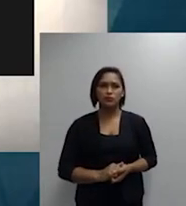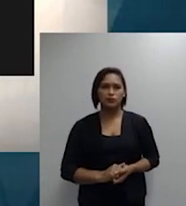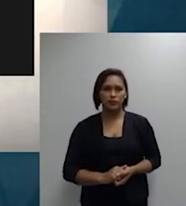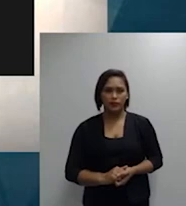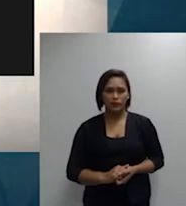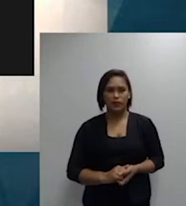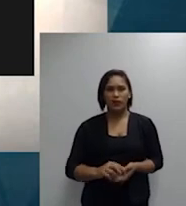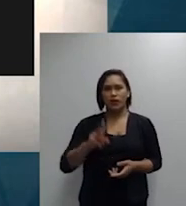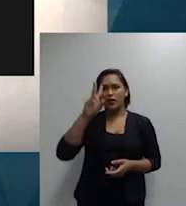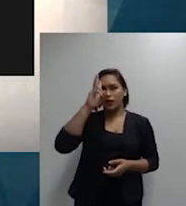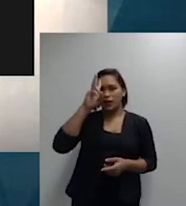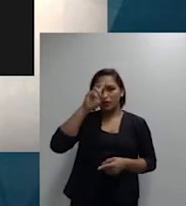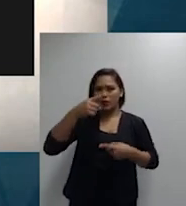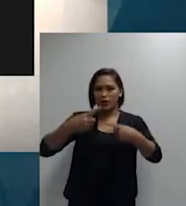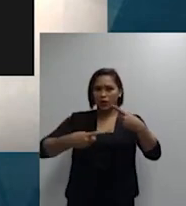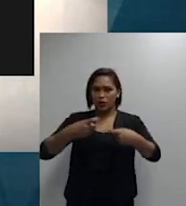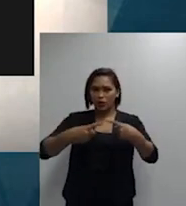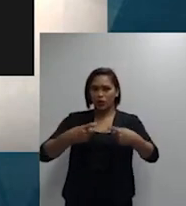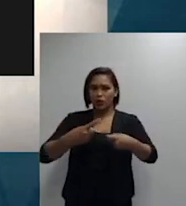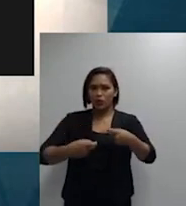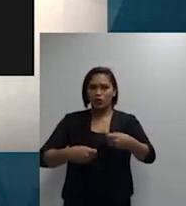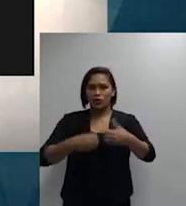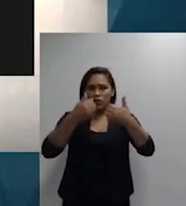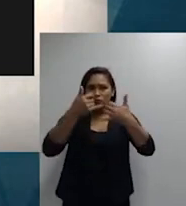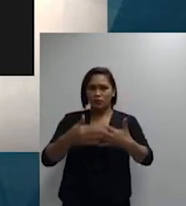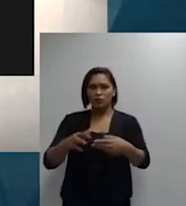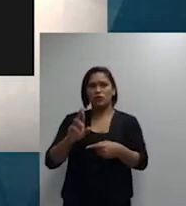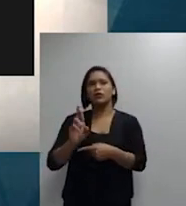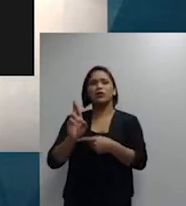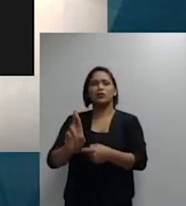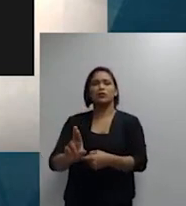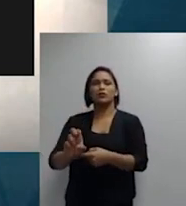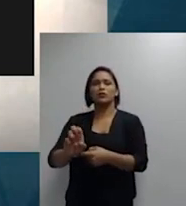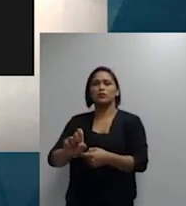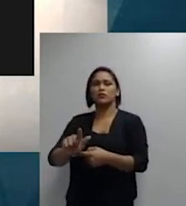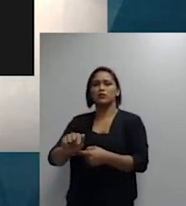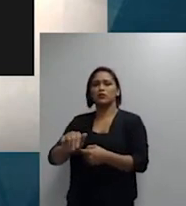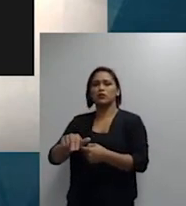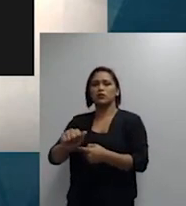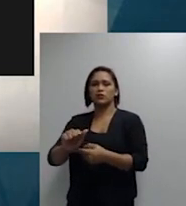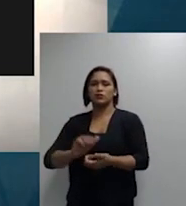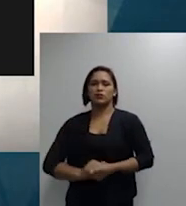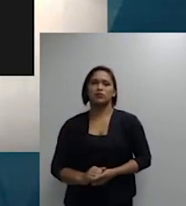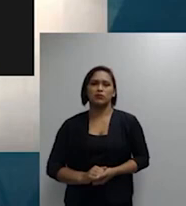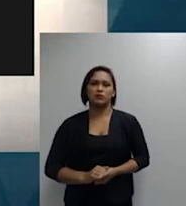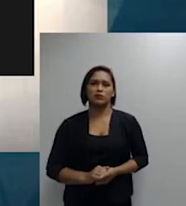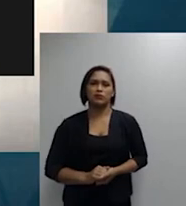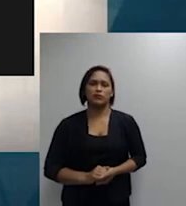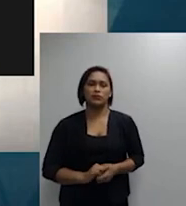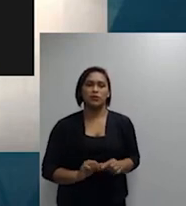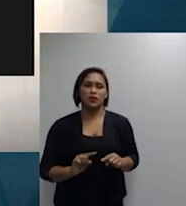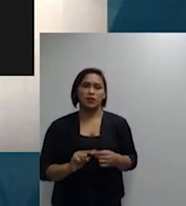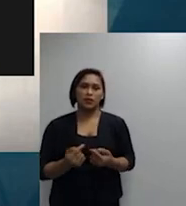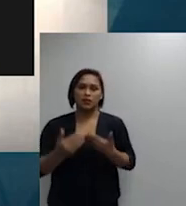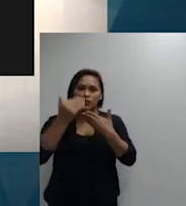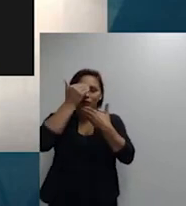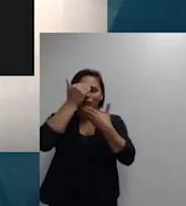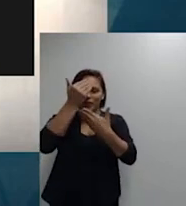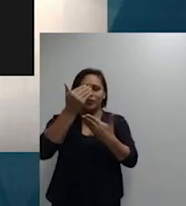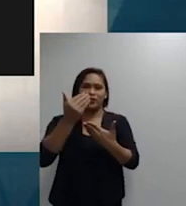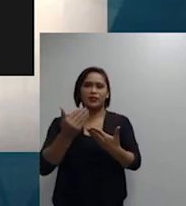e declarou competente a primeira turma pertencente a primeira seção de direito público para julgar recurso